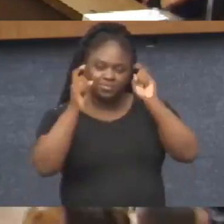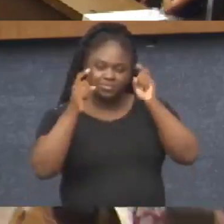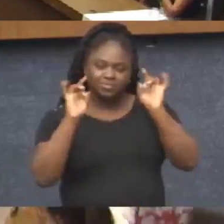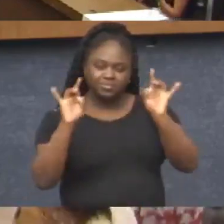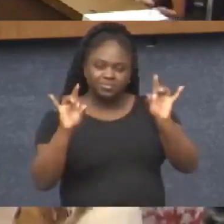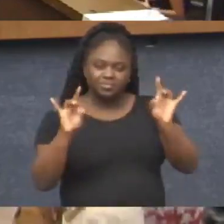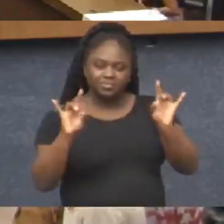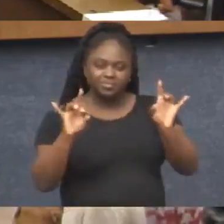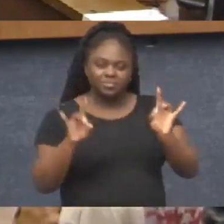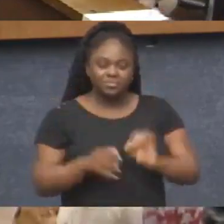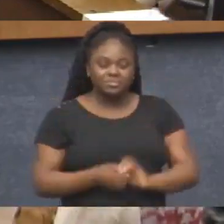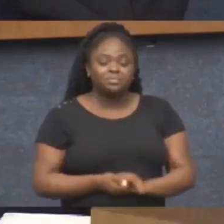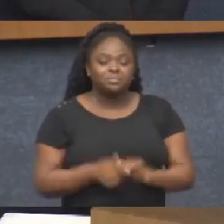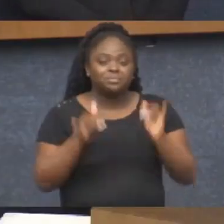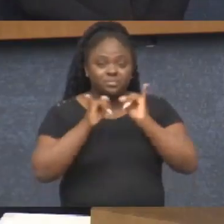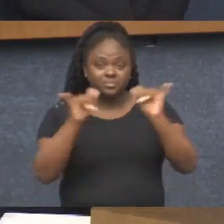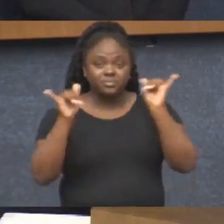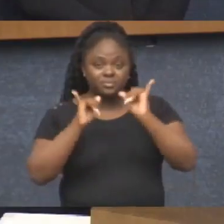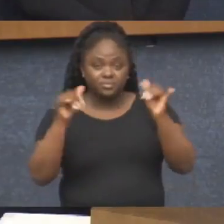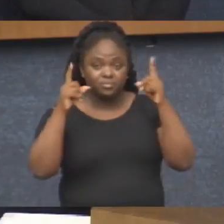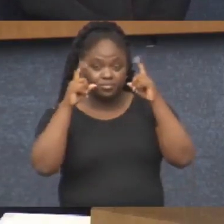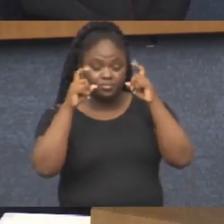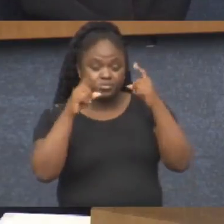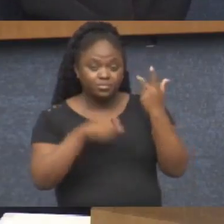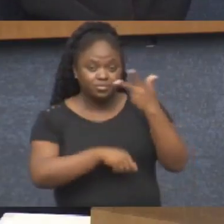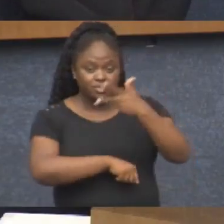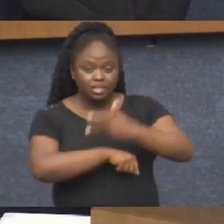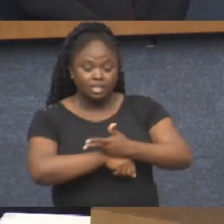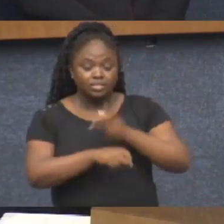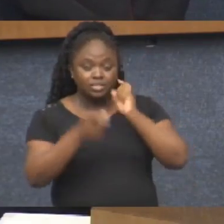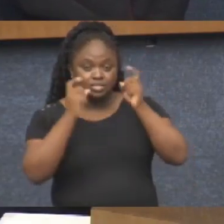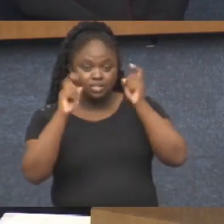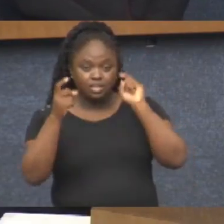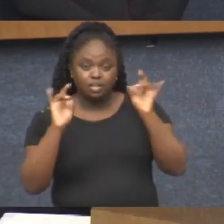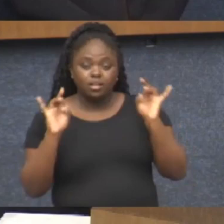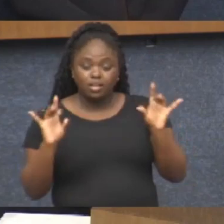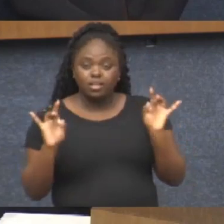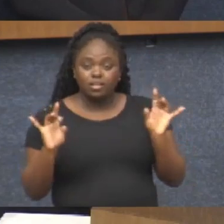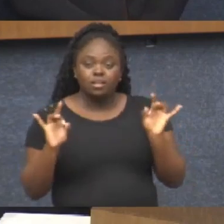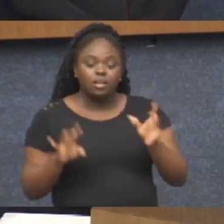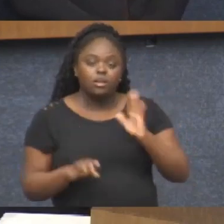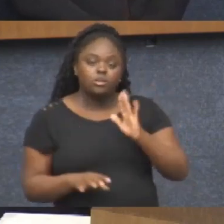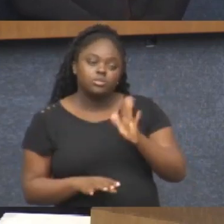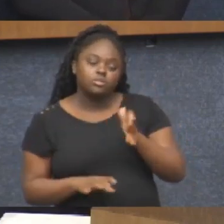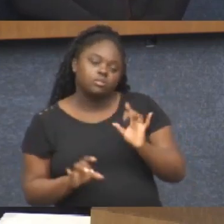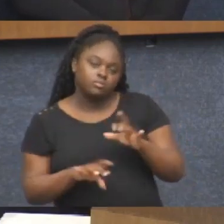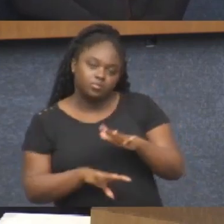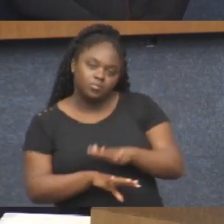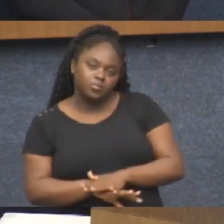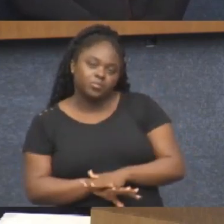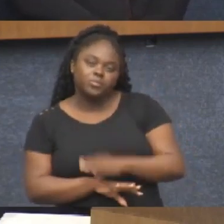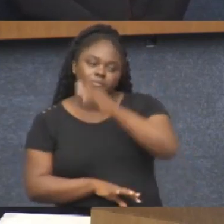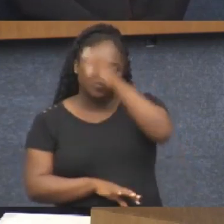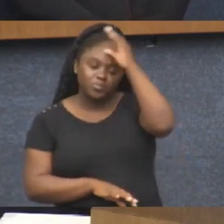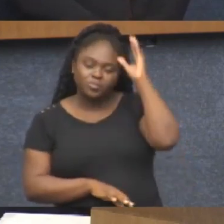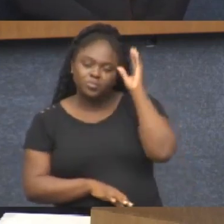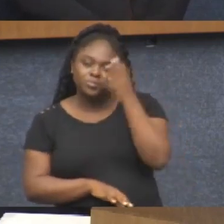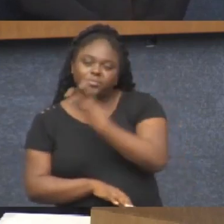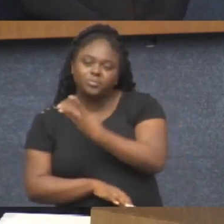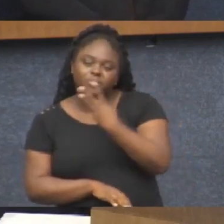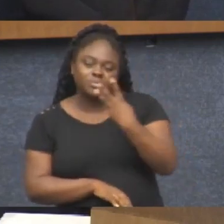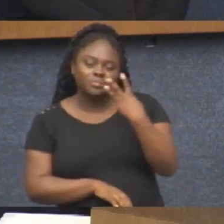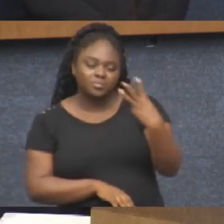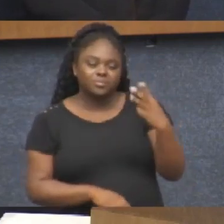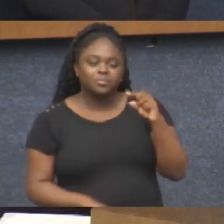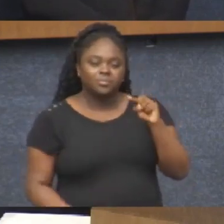especial. Informamos que as fotos e a gravação desta solene estarão disponíveis no portal da